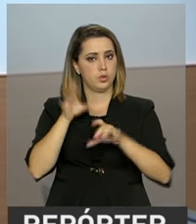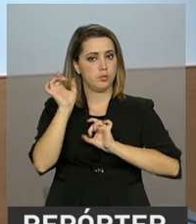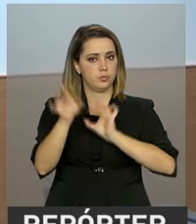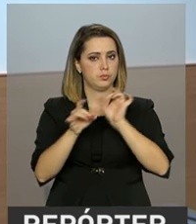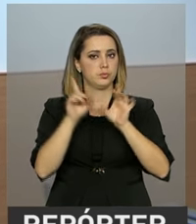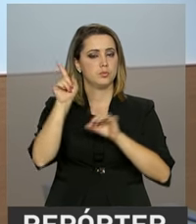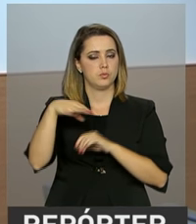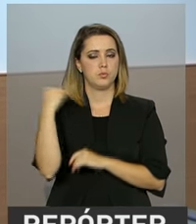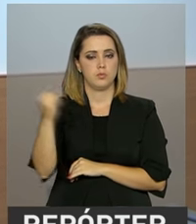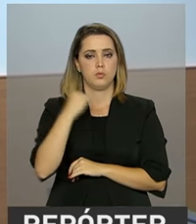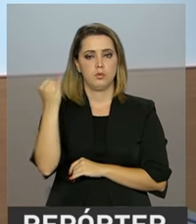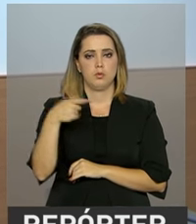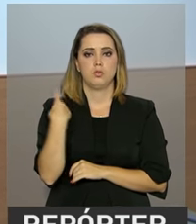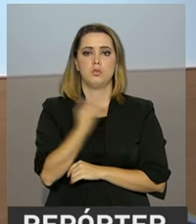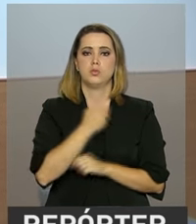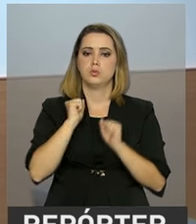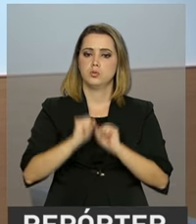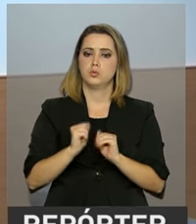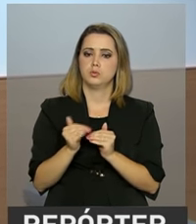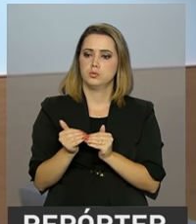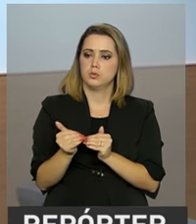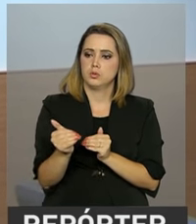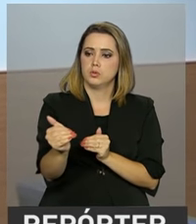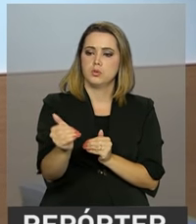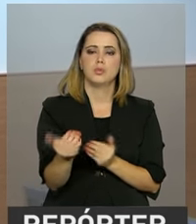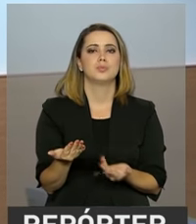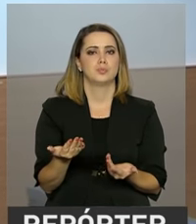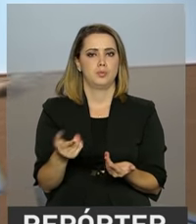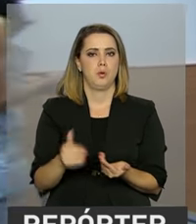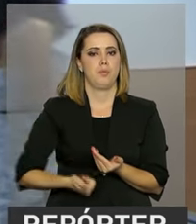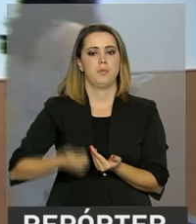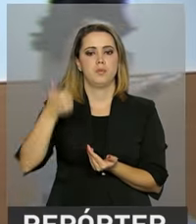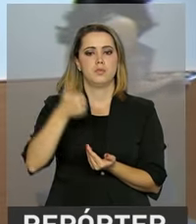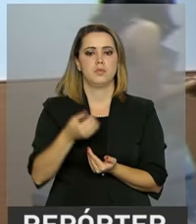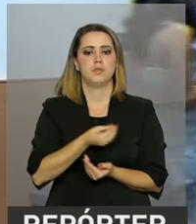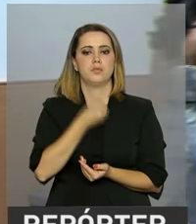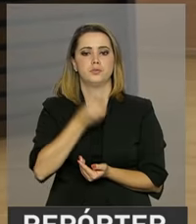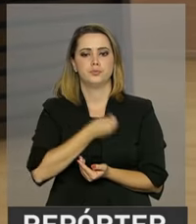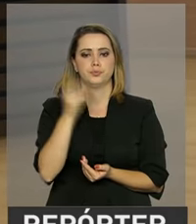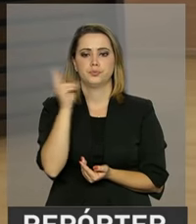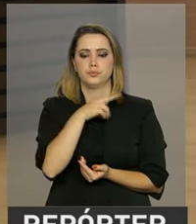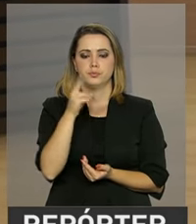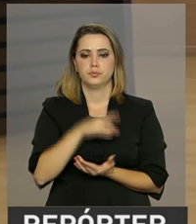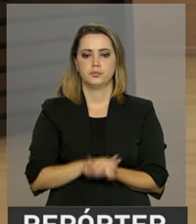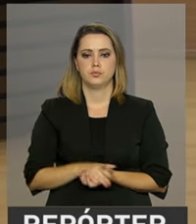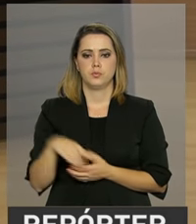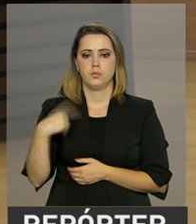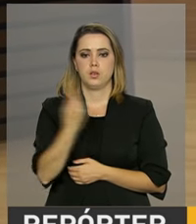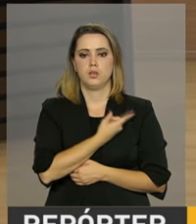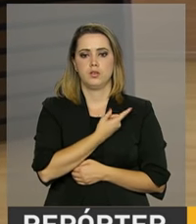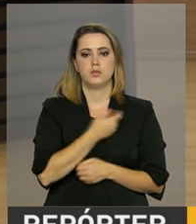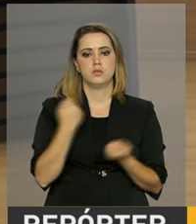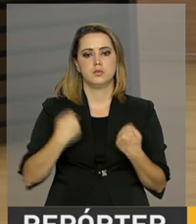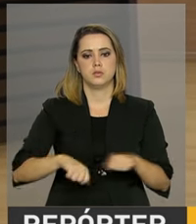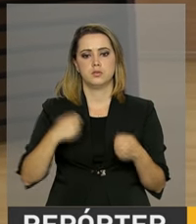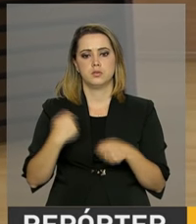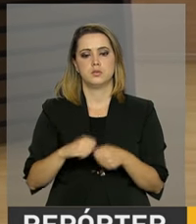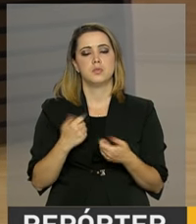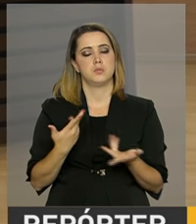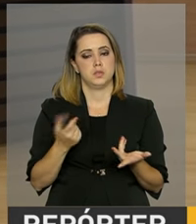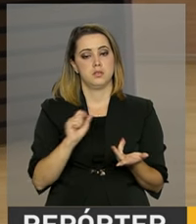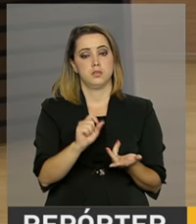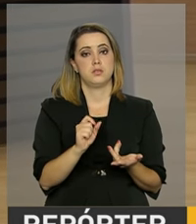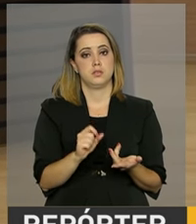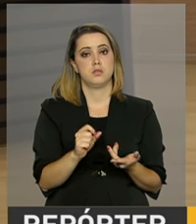faz importância para a gente poder durar um pouquinho mais também, né? Porque a vida do atleta é muito rápida. Nós, atletas, precisamos de projetos como esse. Eu